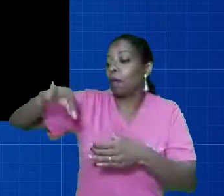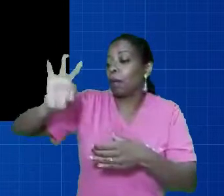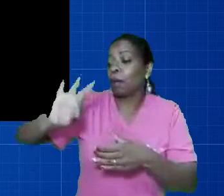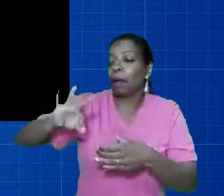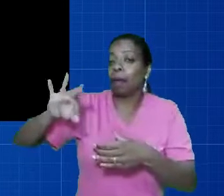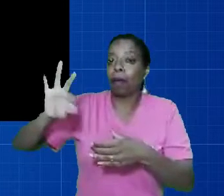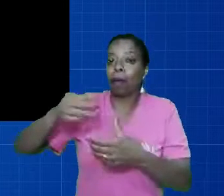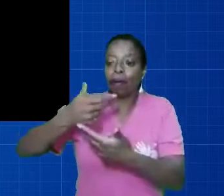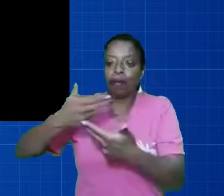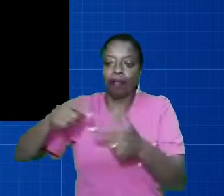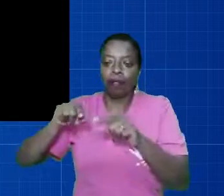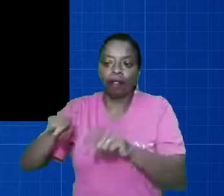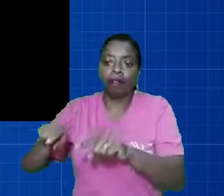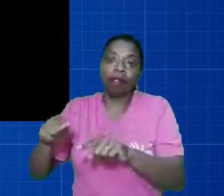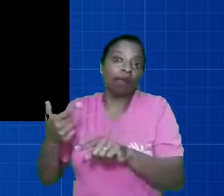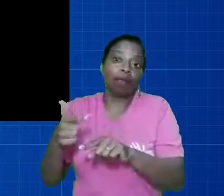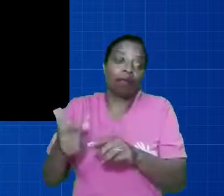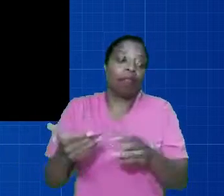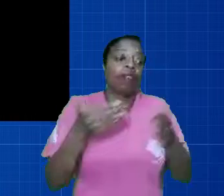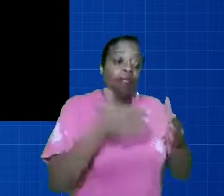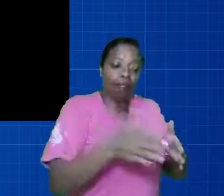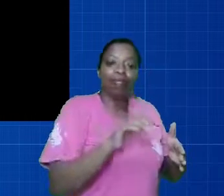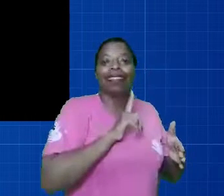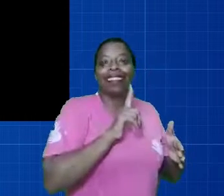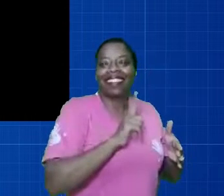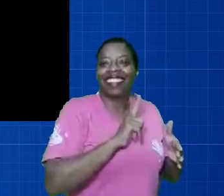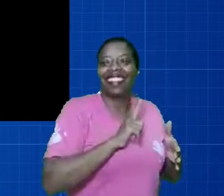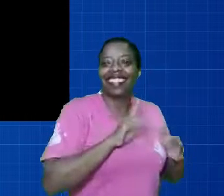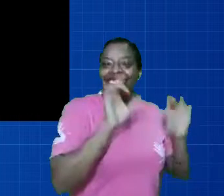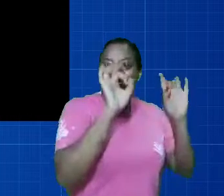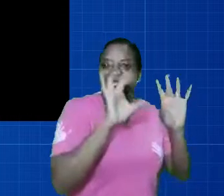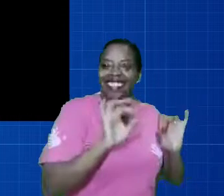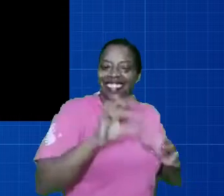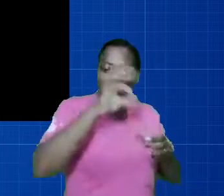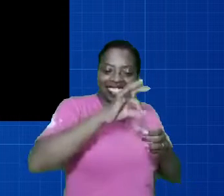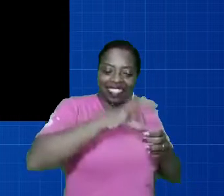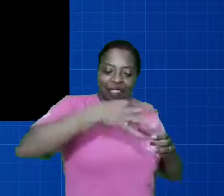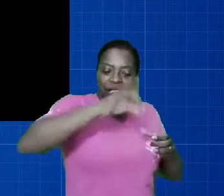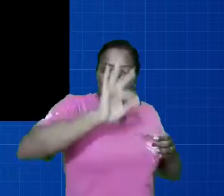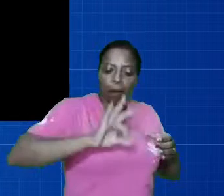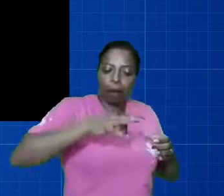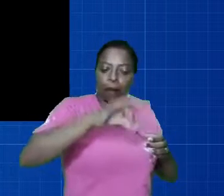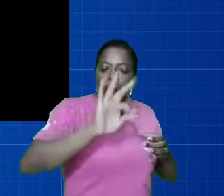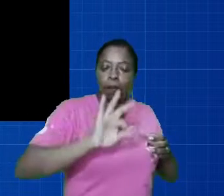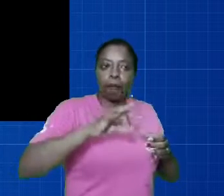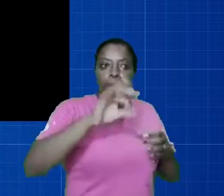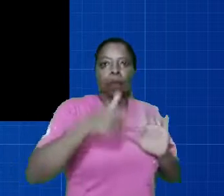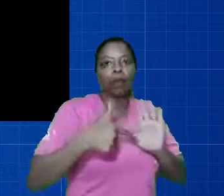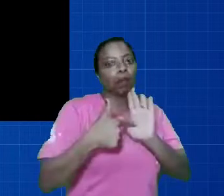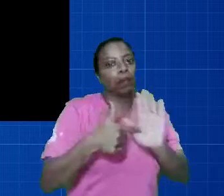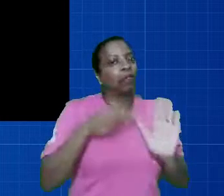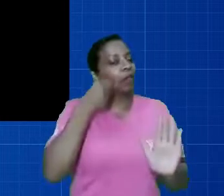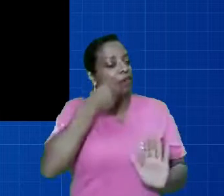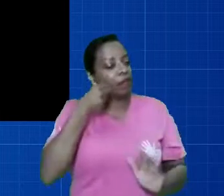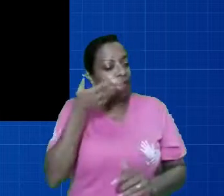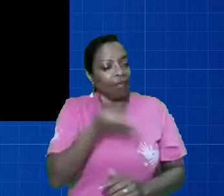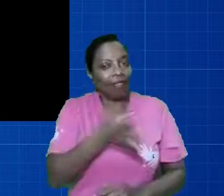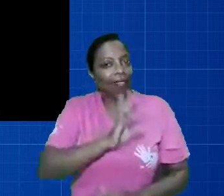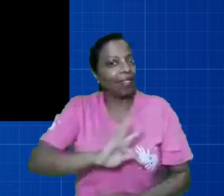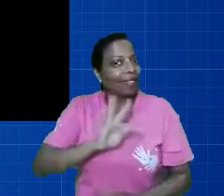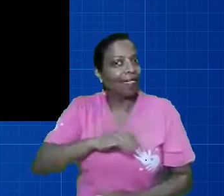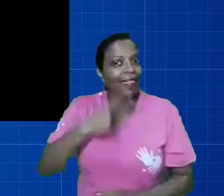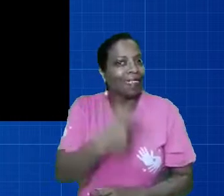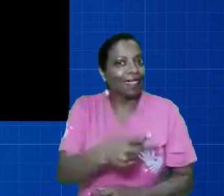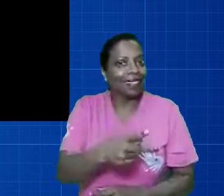né, dessas linhas mais um volume. Então, essa experimentação técnica também, ela era uma experimentação, claro,